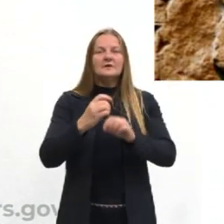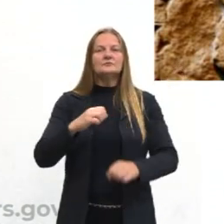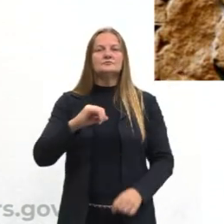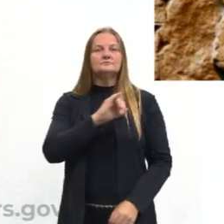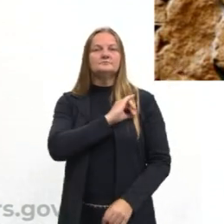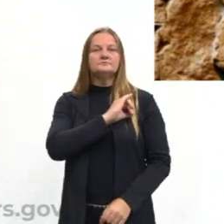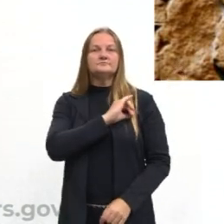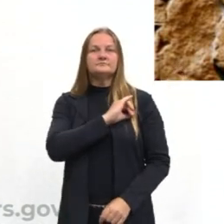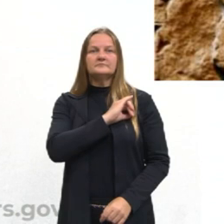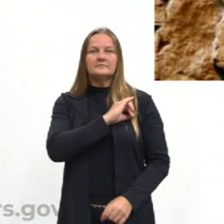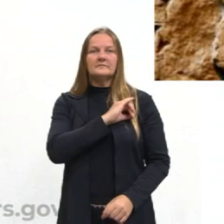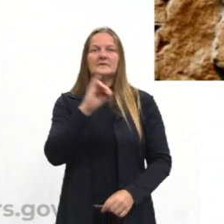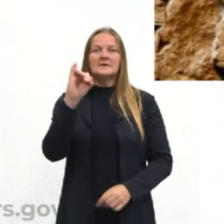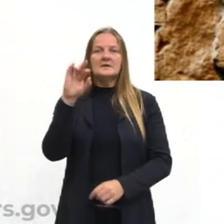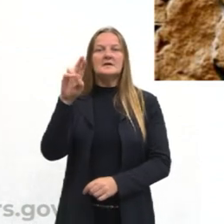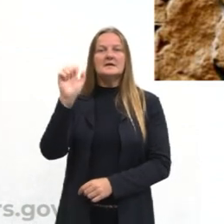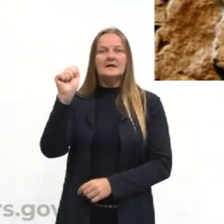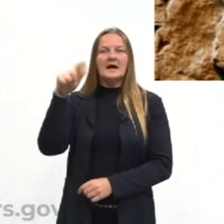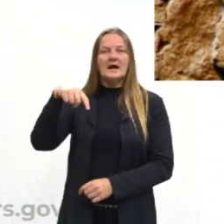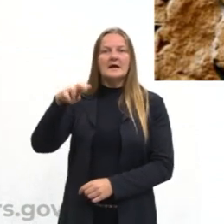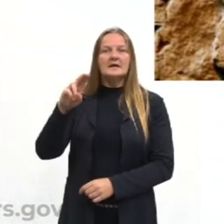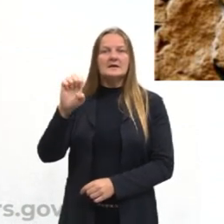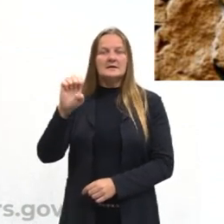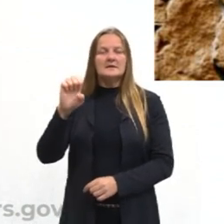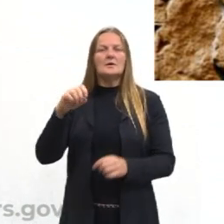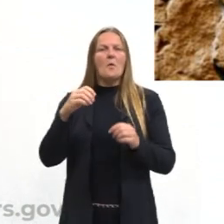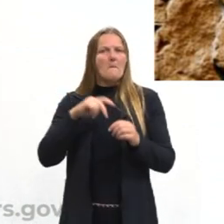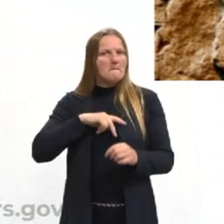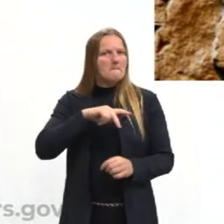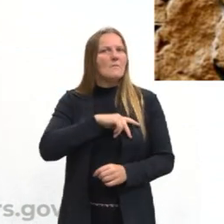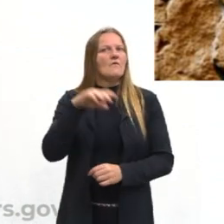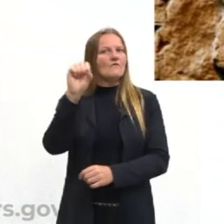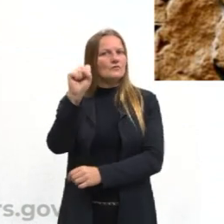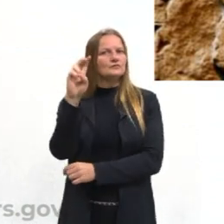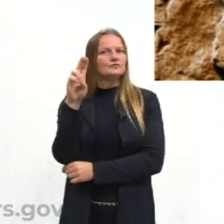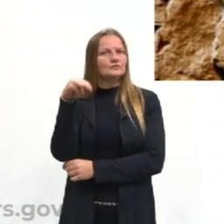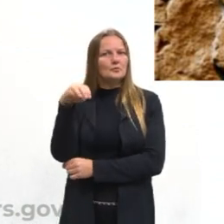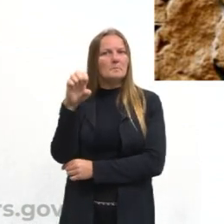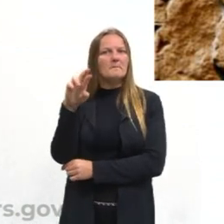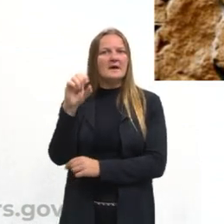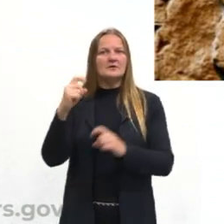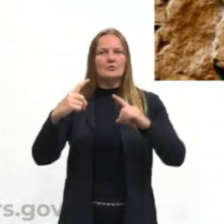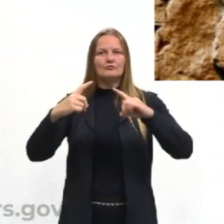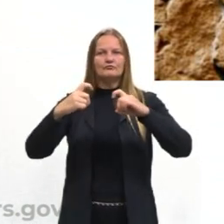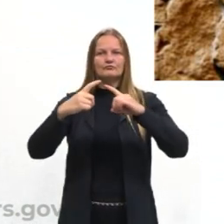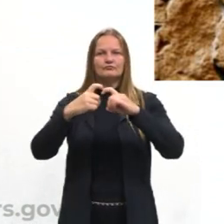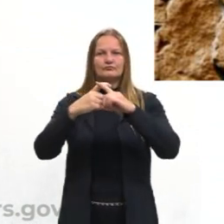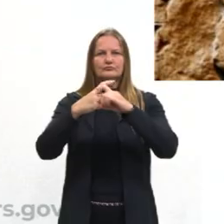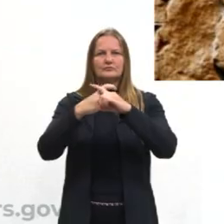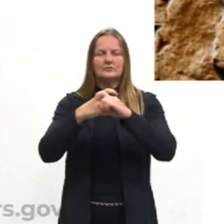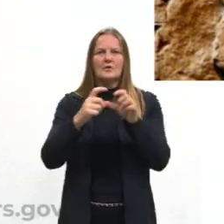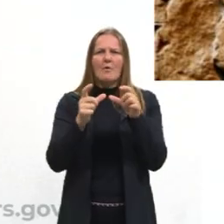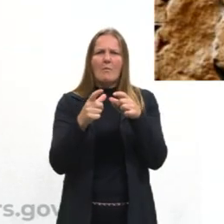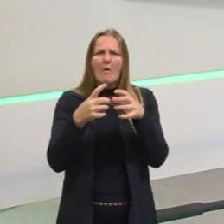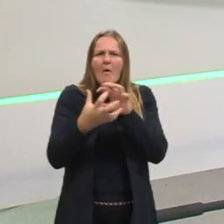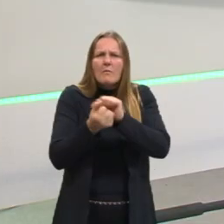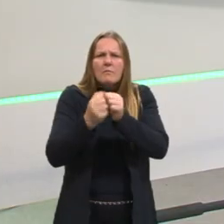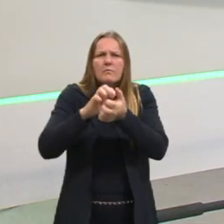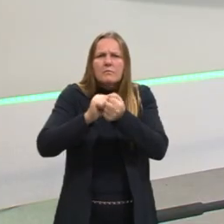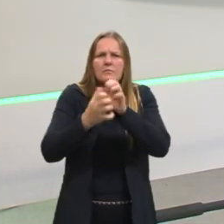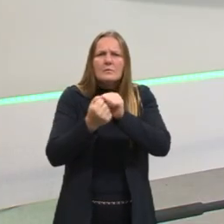Iraque escrito pelo povo da suméria né que é a escrita cuneiforme ela